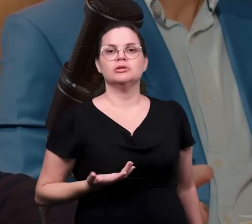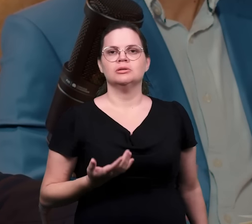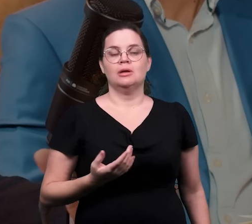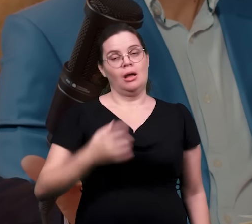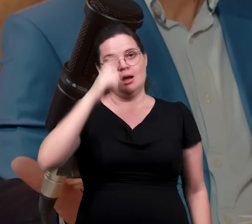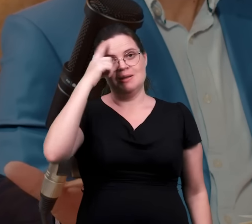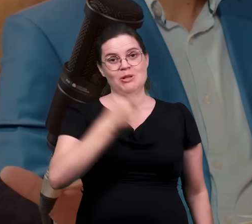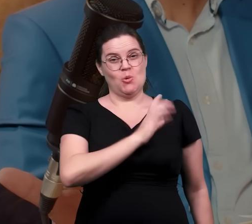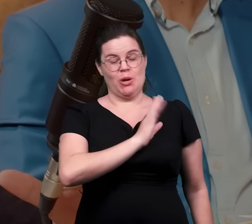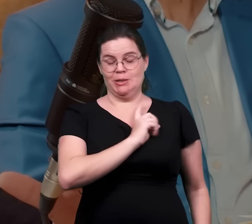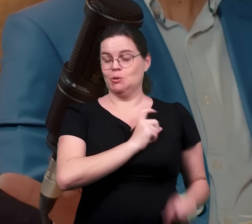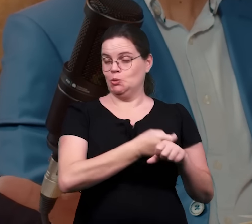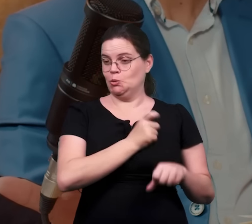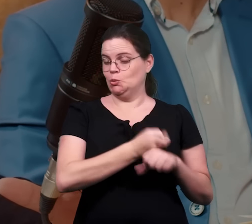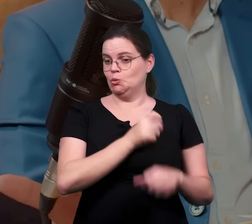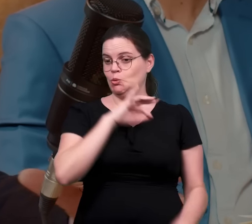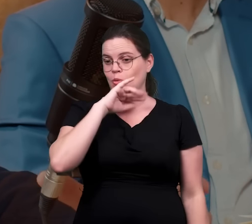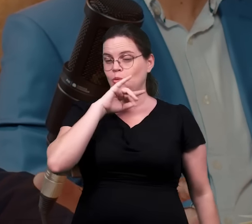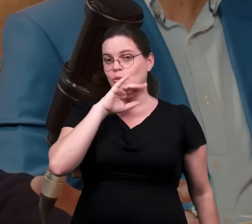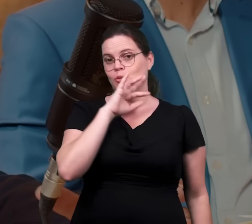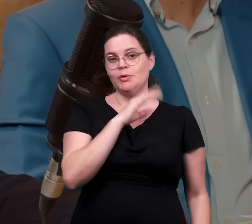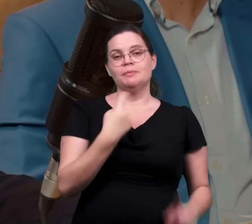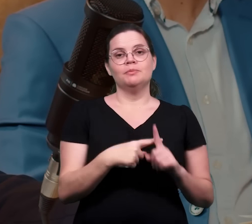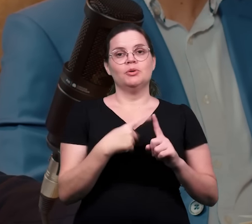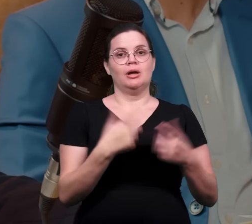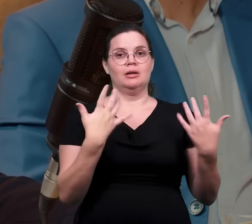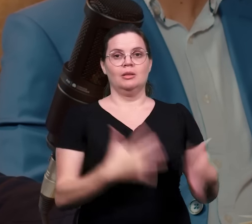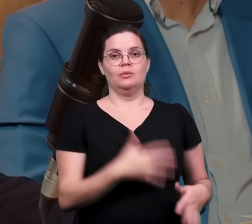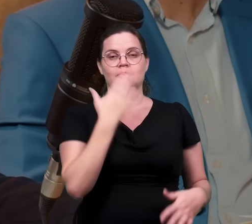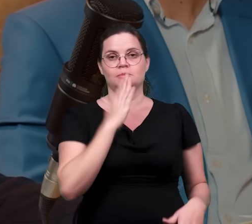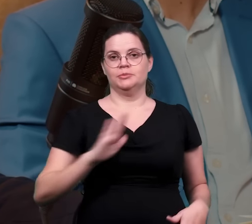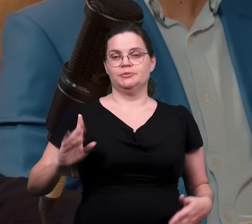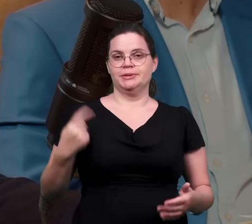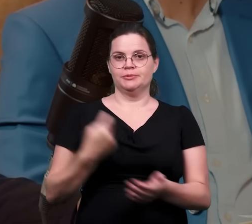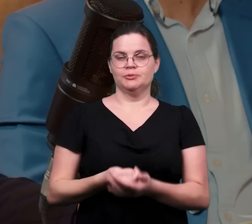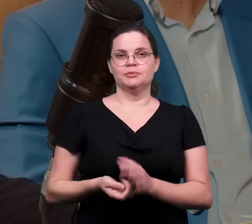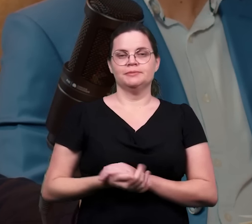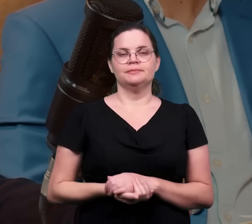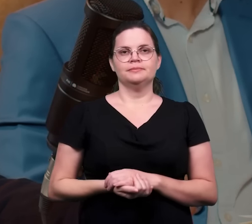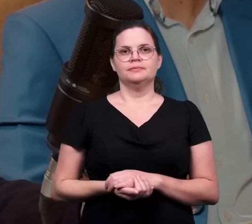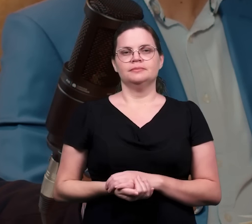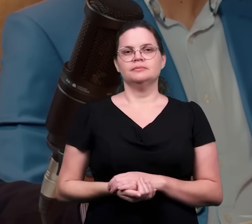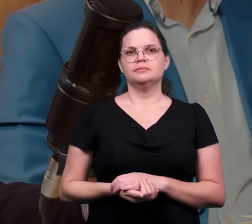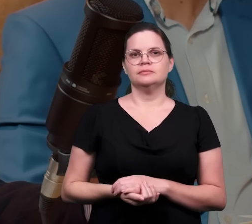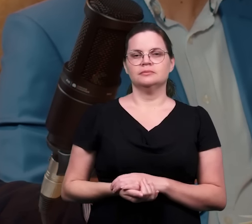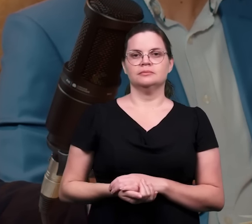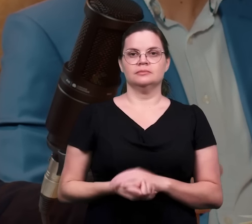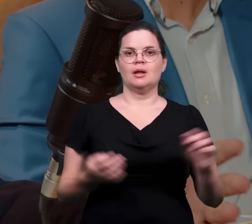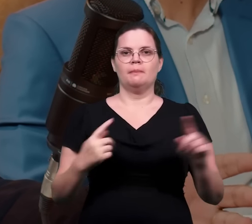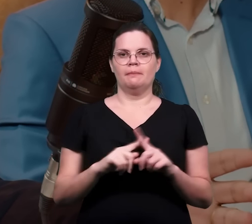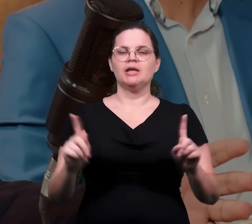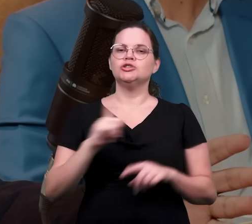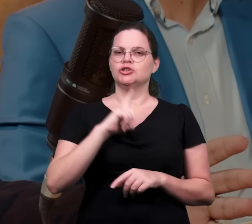o serviço dos homens para que a promessa ali não fosse cumprida, né, na vida deles. Então, mas havia